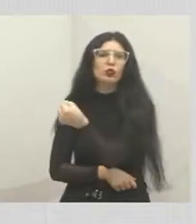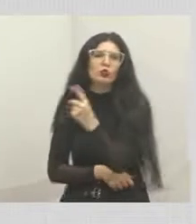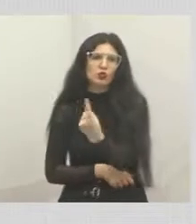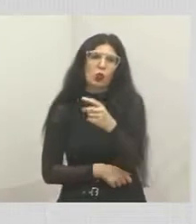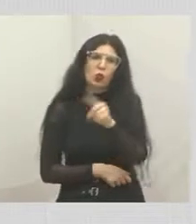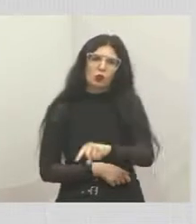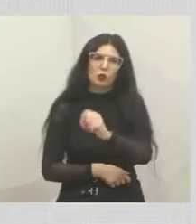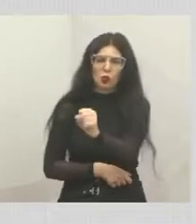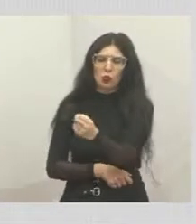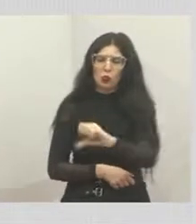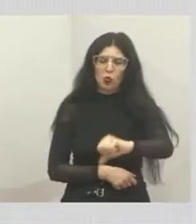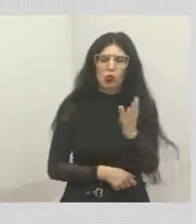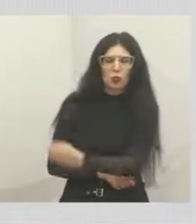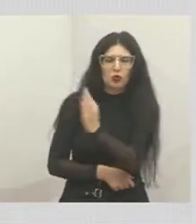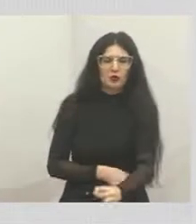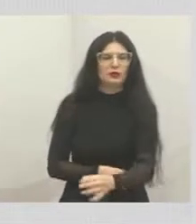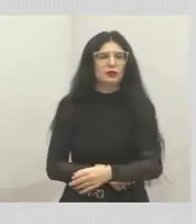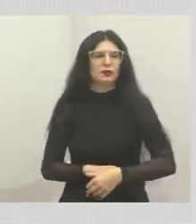81,89%.